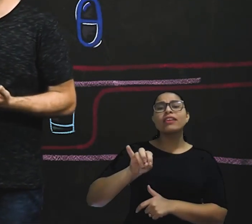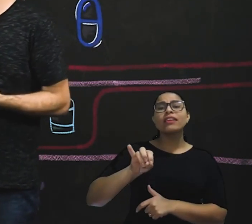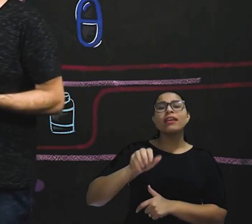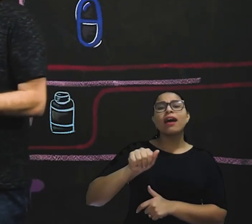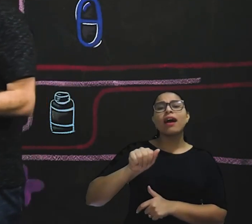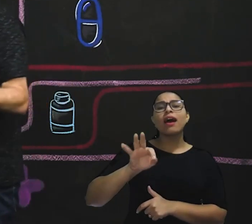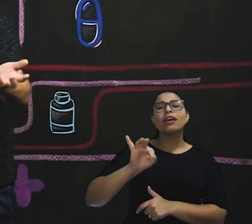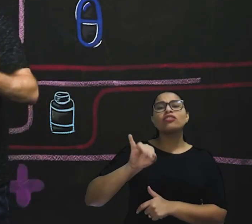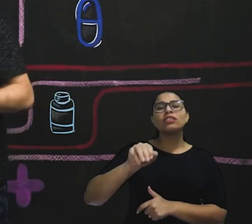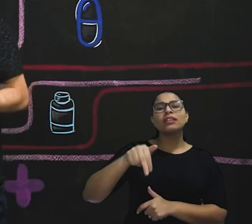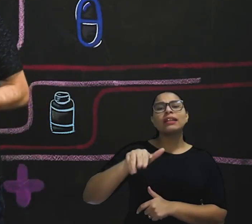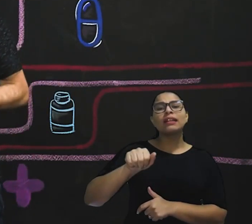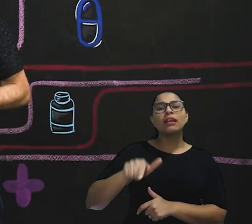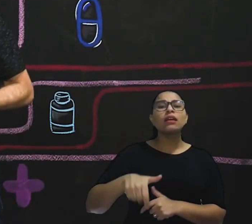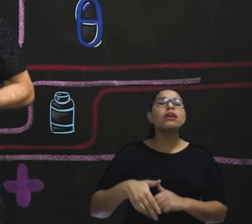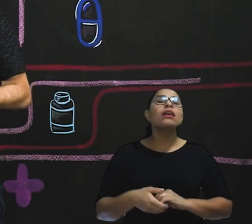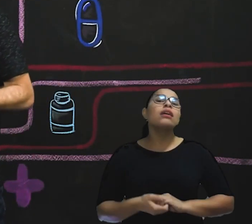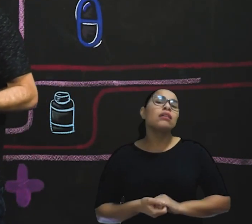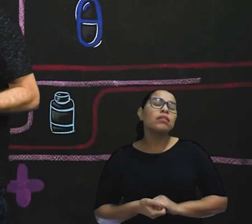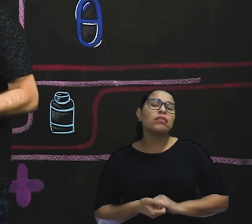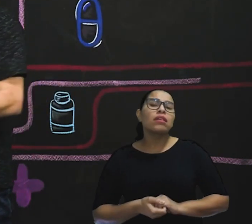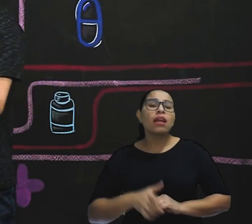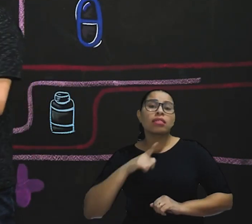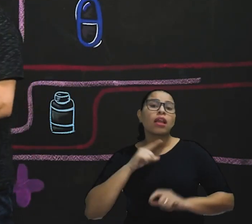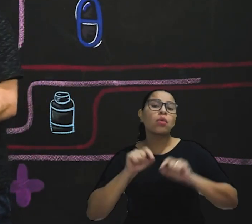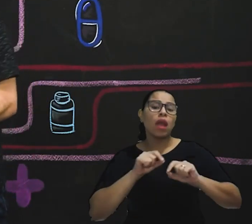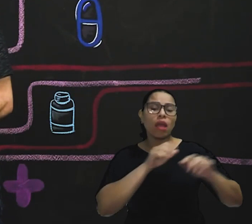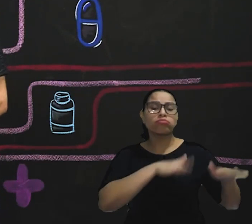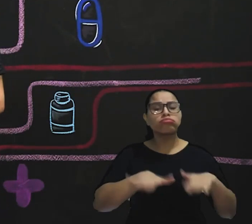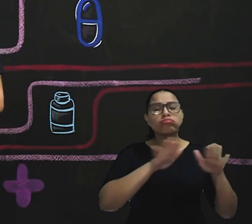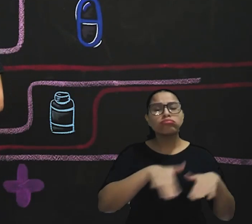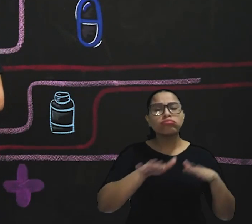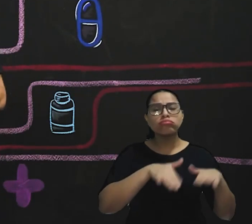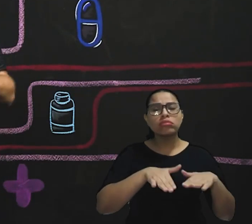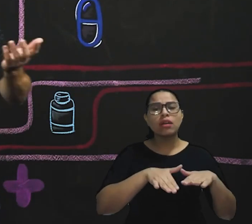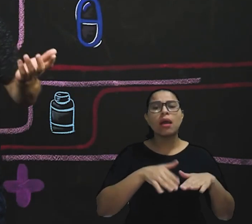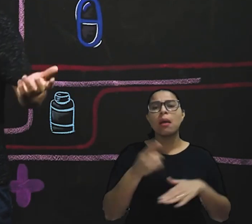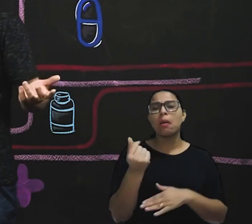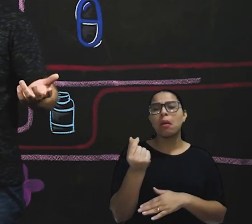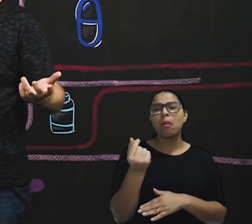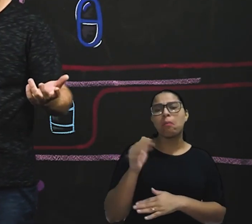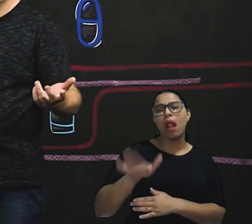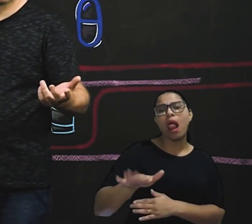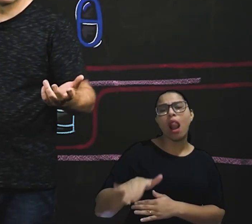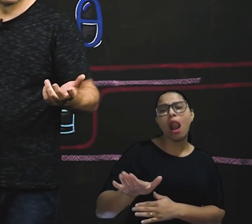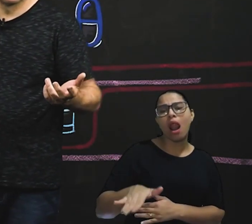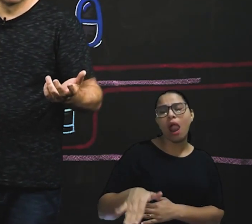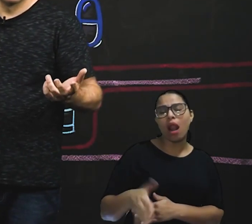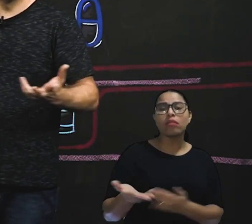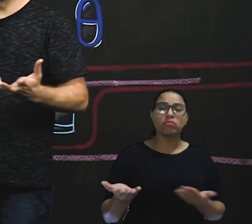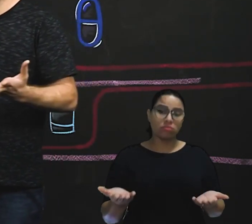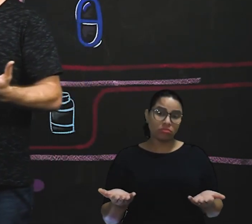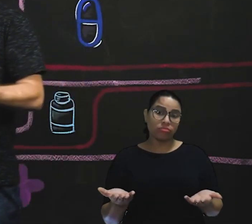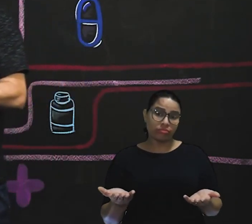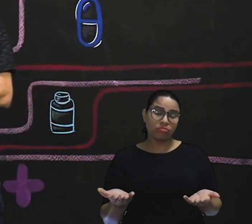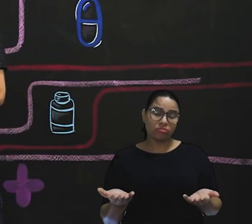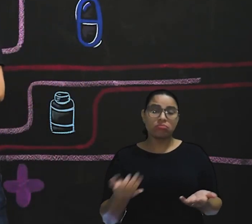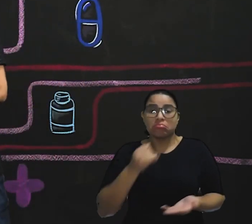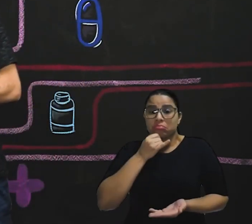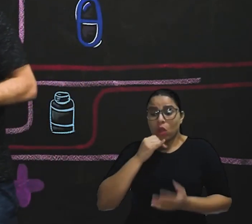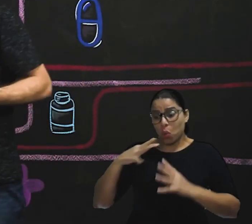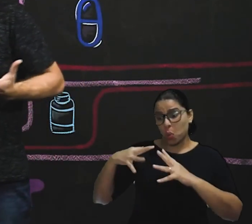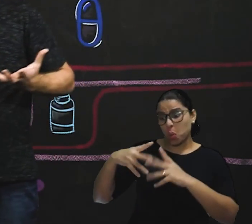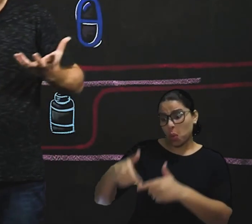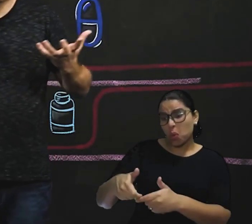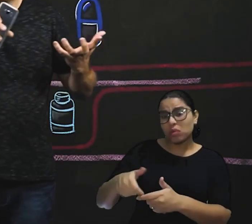empregando mão de obra barata ou até mesmo trabalho análogo à escravidão, numa determinada suposição. E tudo isso